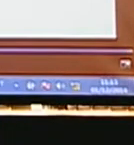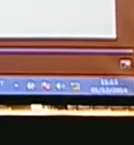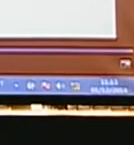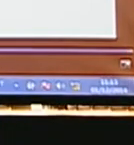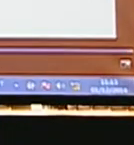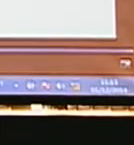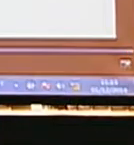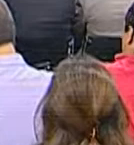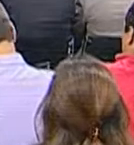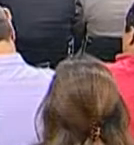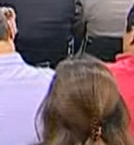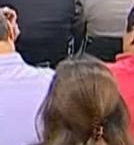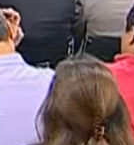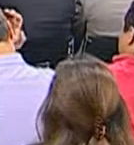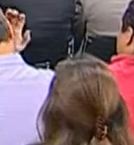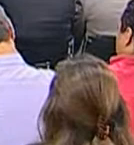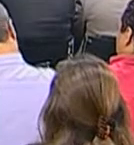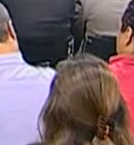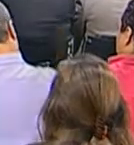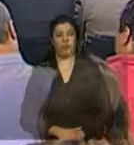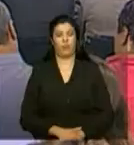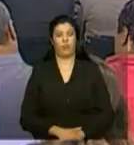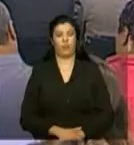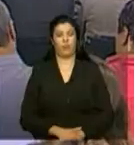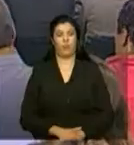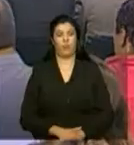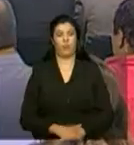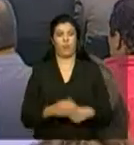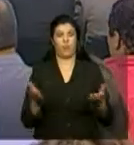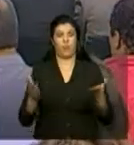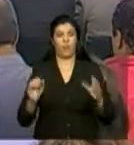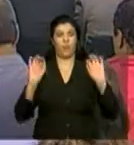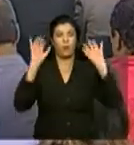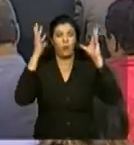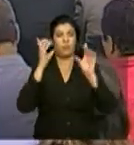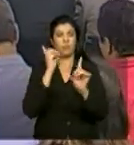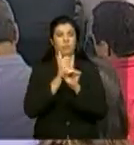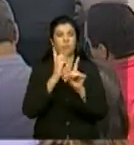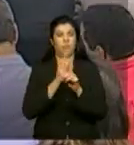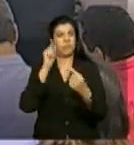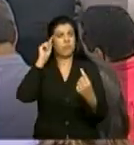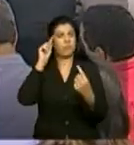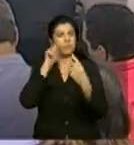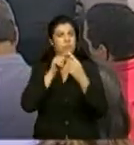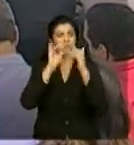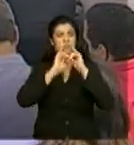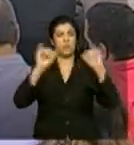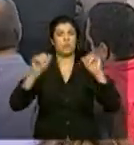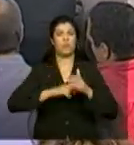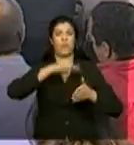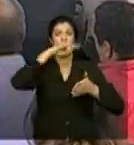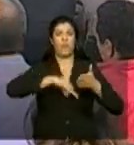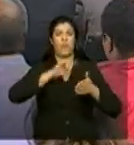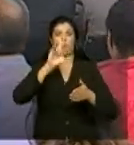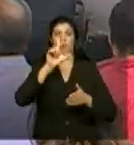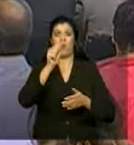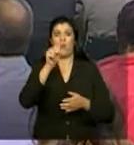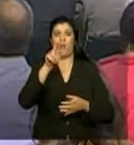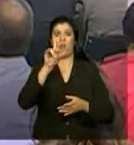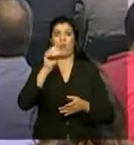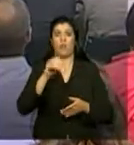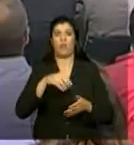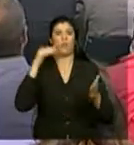essa cerimônia tem o objetivo de anunciar o resultado do laudo final sobre as circunstâncias da morte do ex-presidente